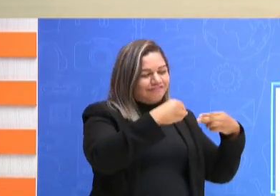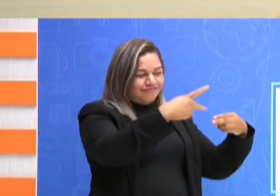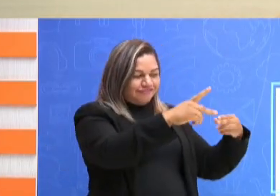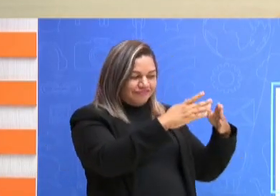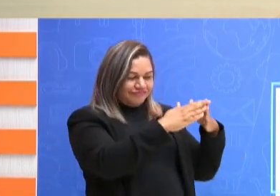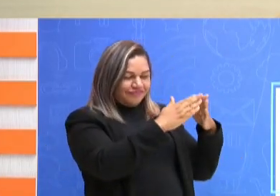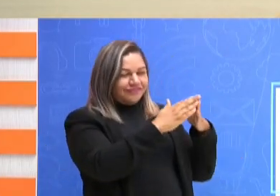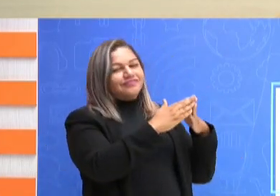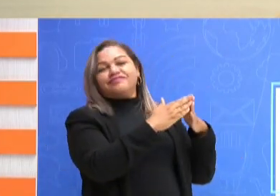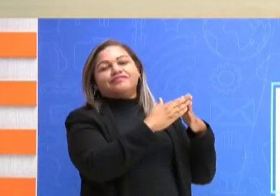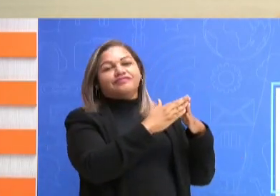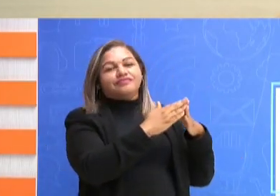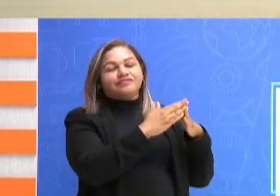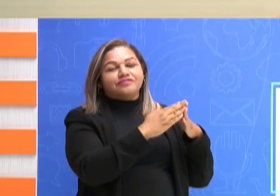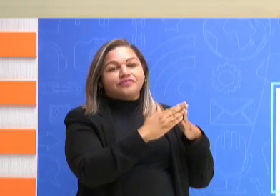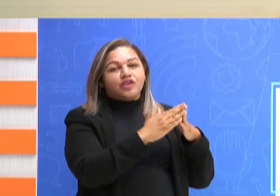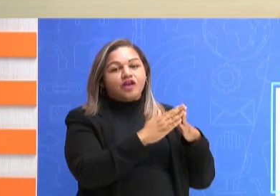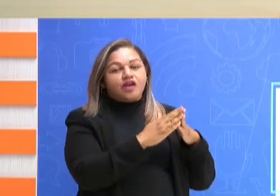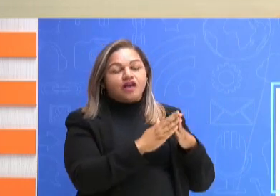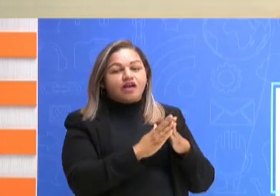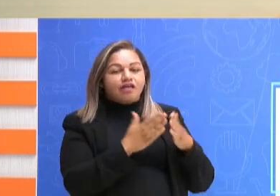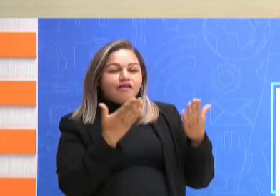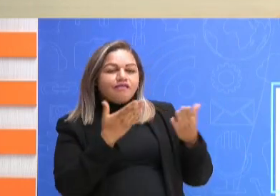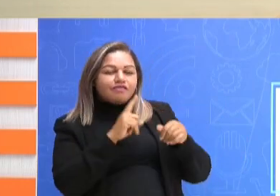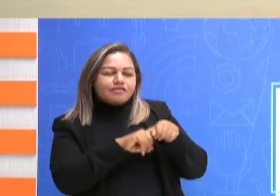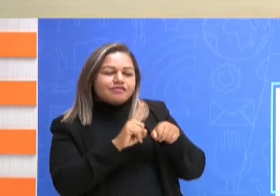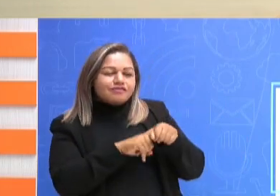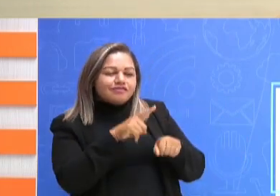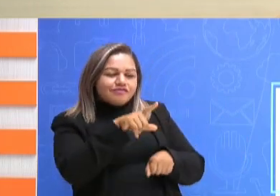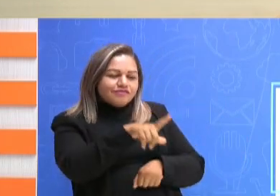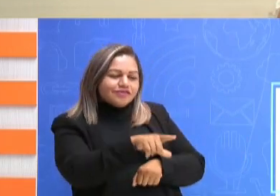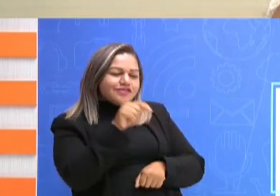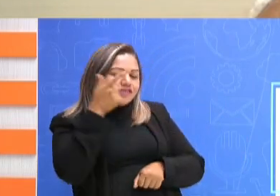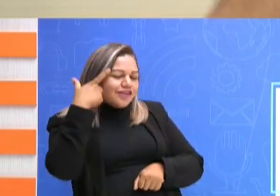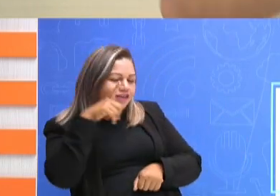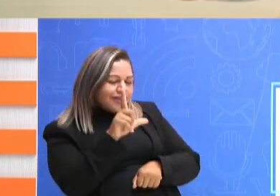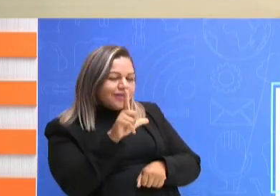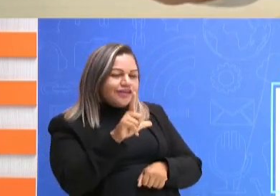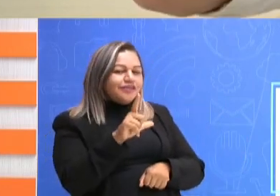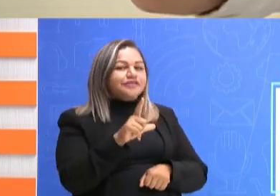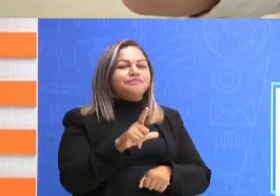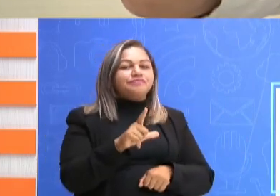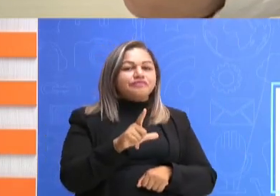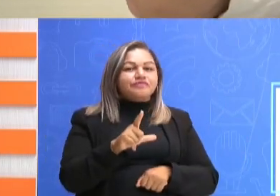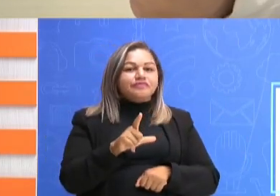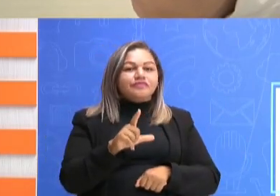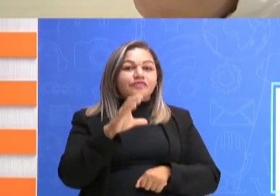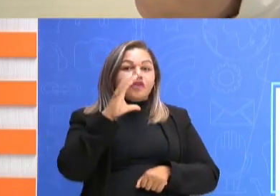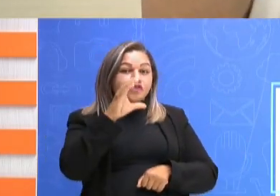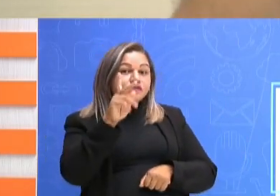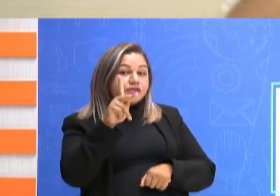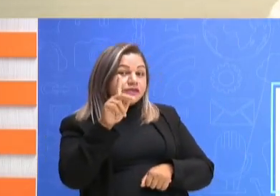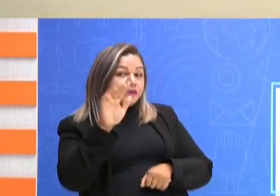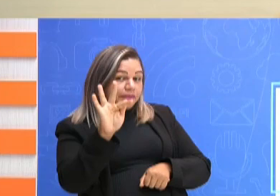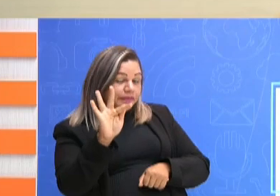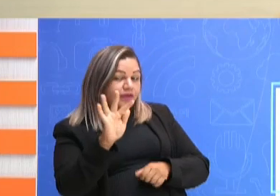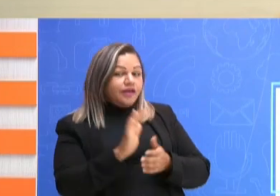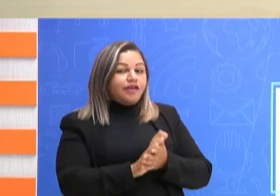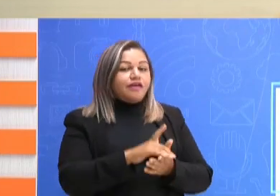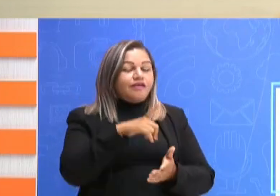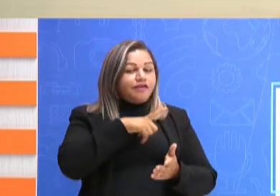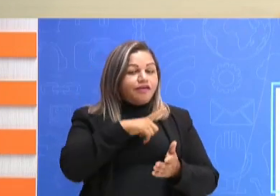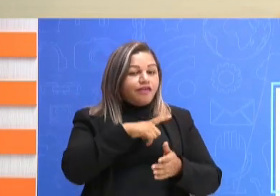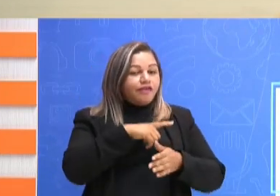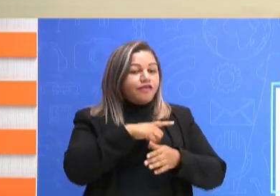sua casa. No momento que você for contemplado com o CPF, tem o endereço da pessoa. E nós